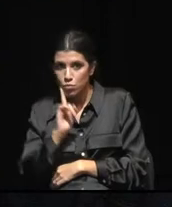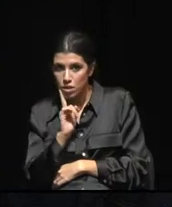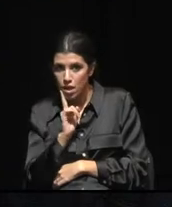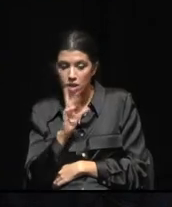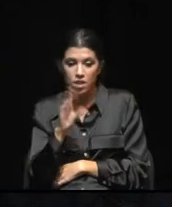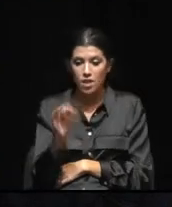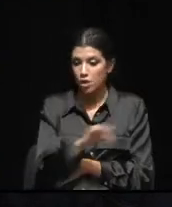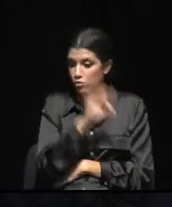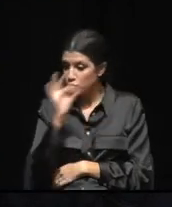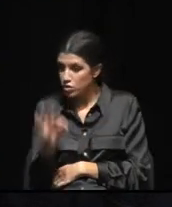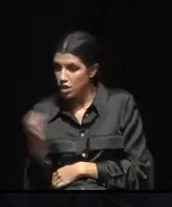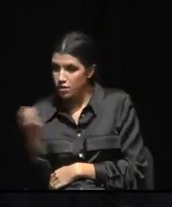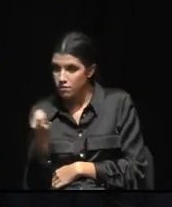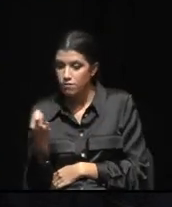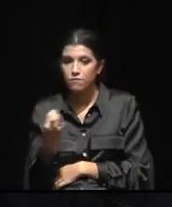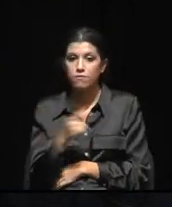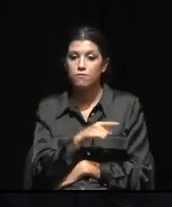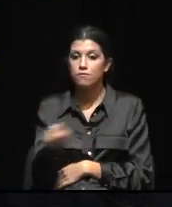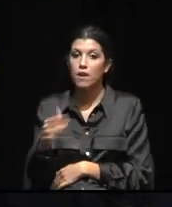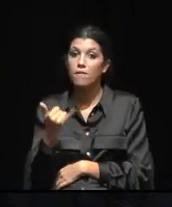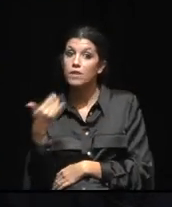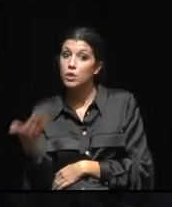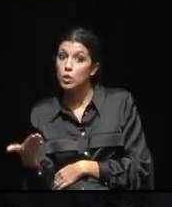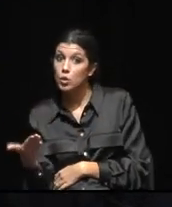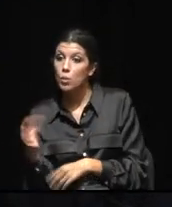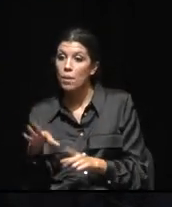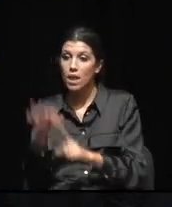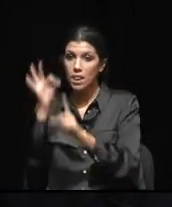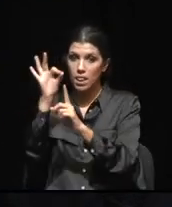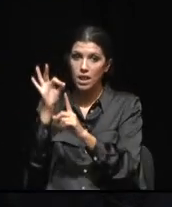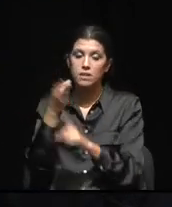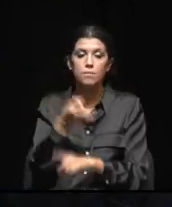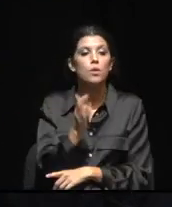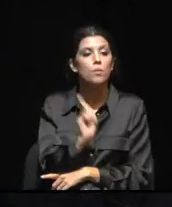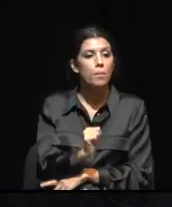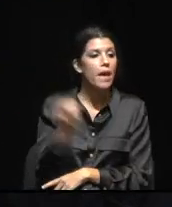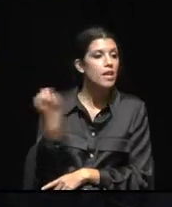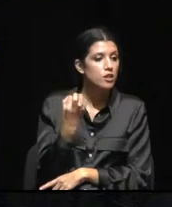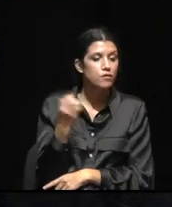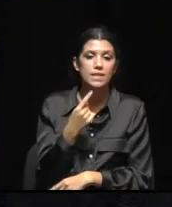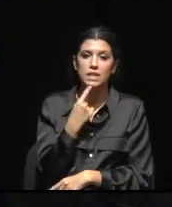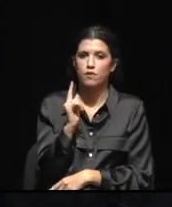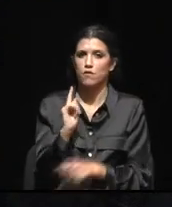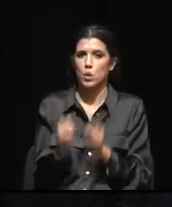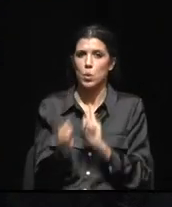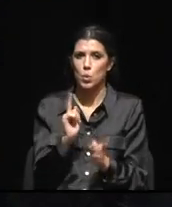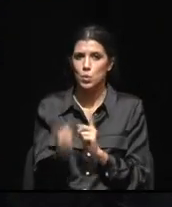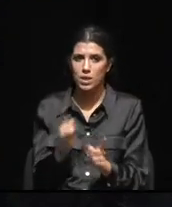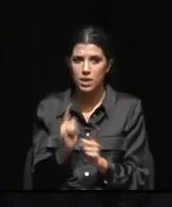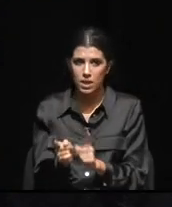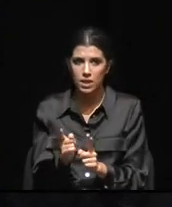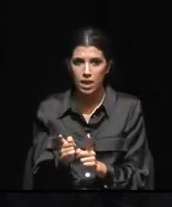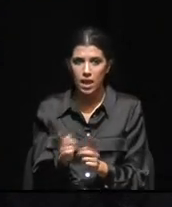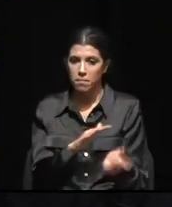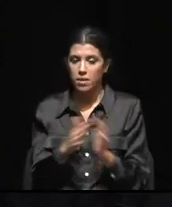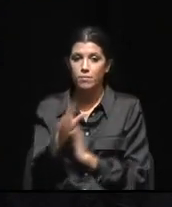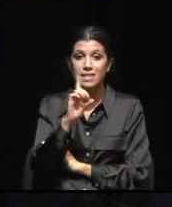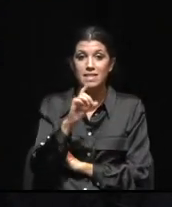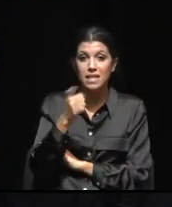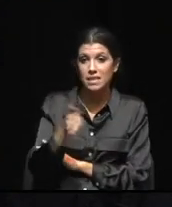ou seja 10% das quais 21 foram eleitas pelo PS O que significa que cer cerca de